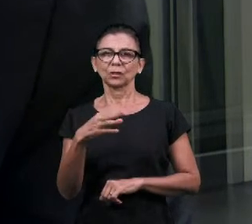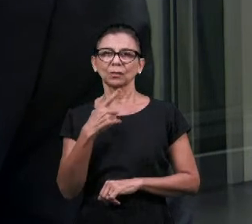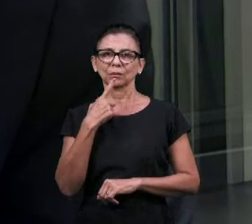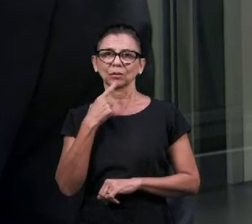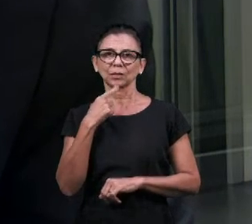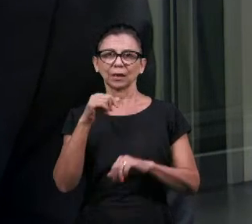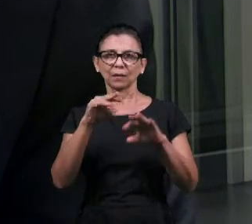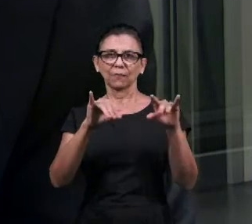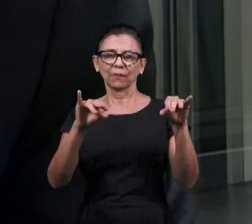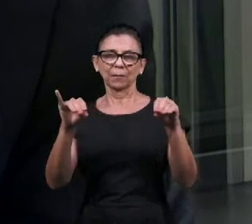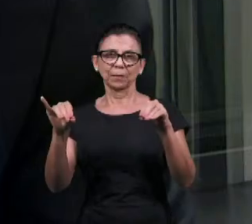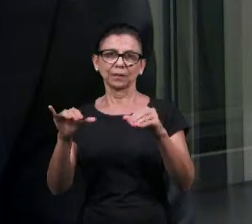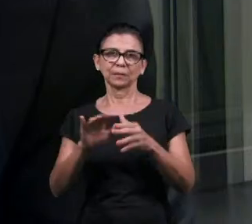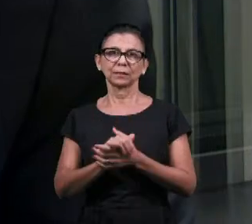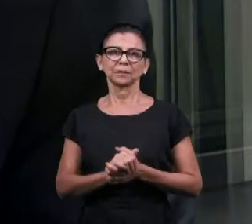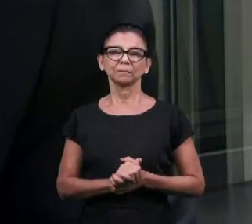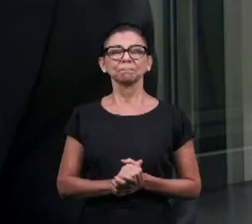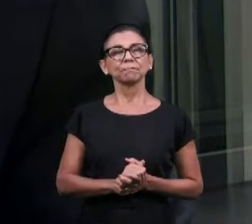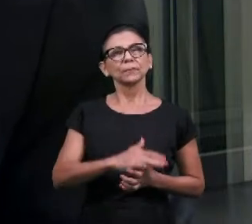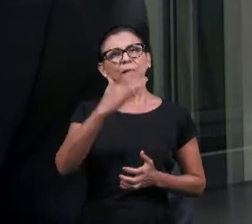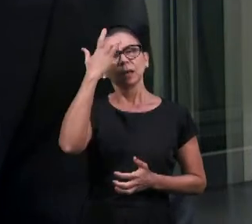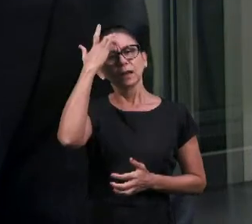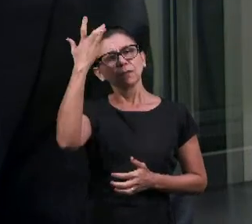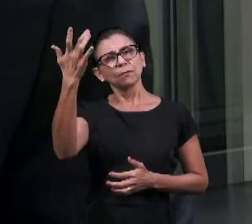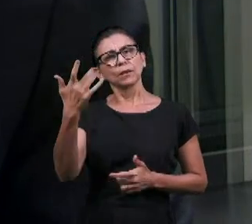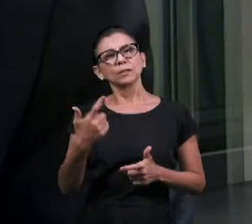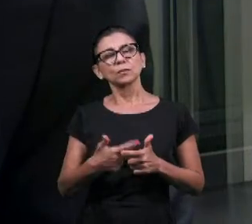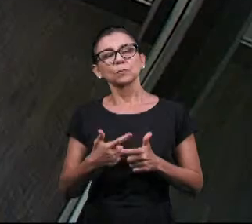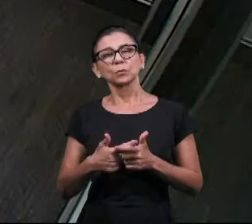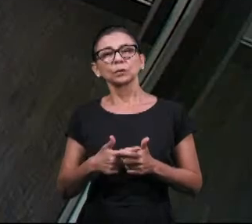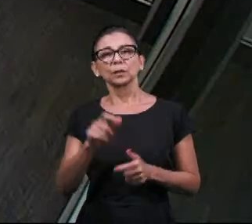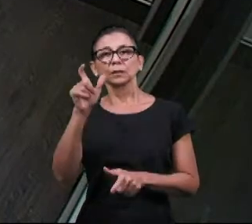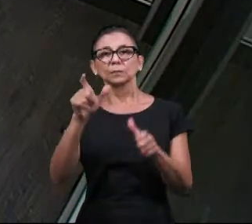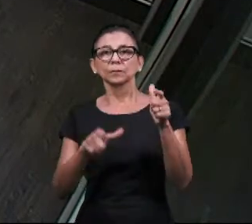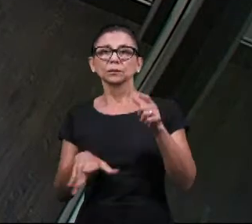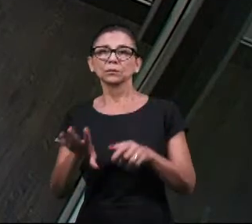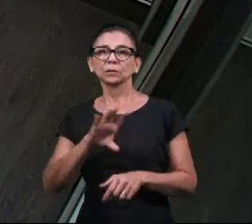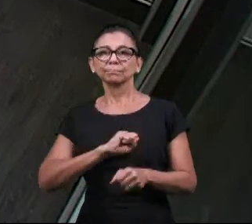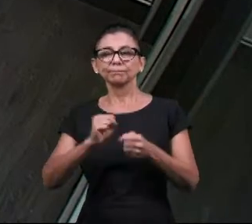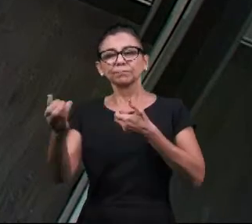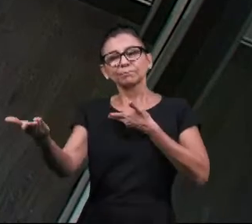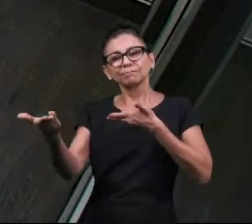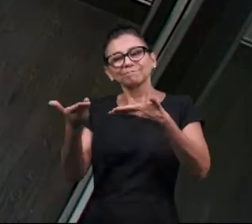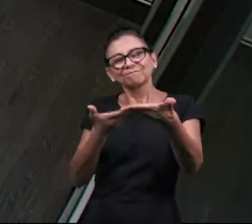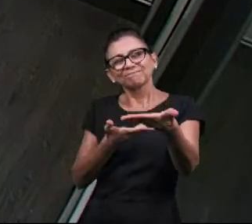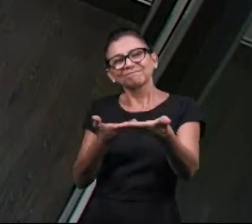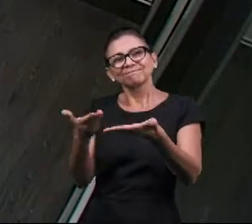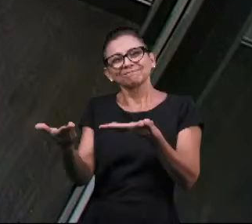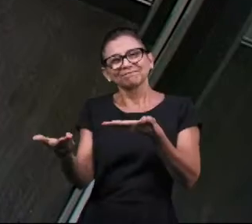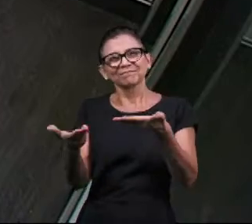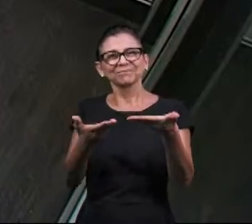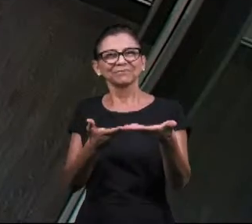realidade, você é amado. E o povo tem